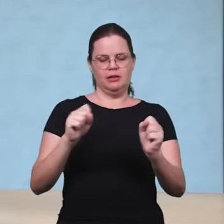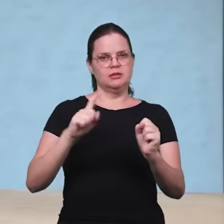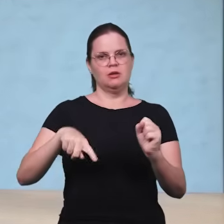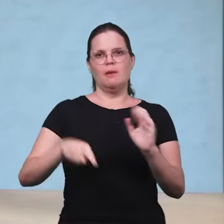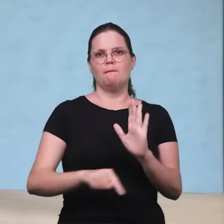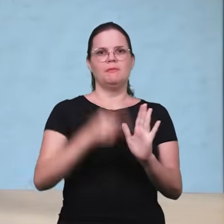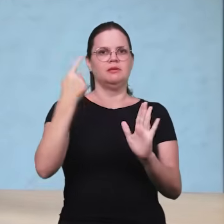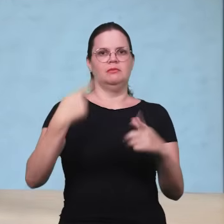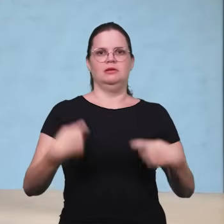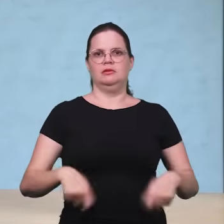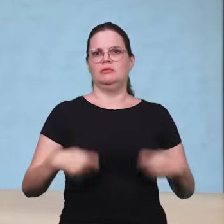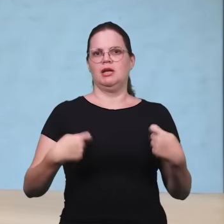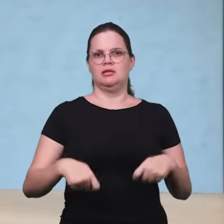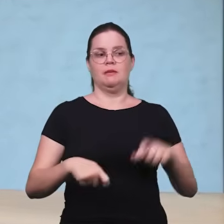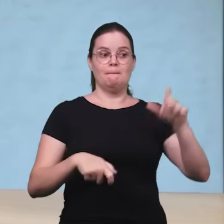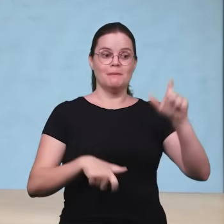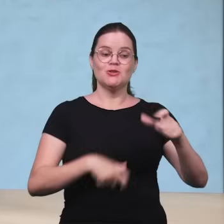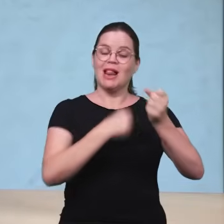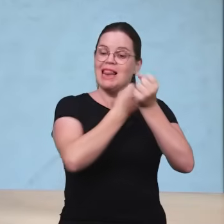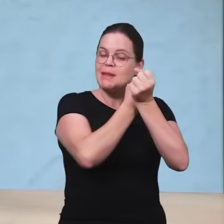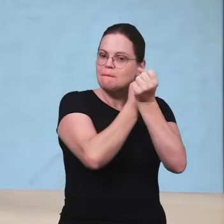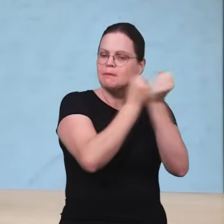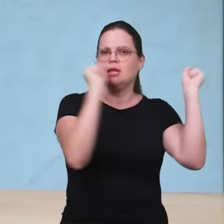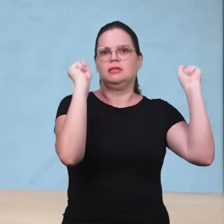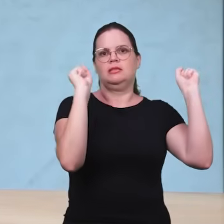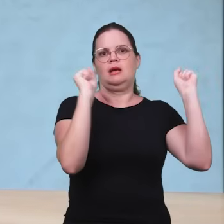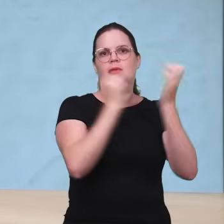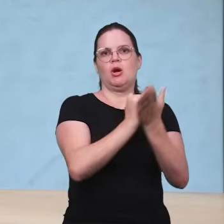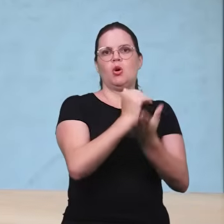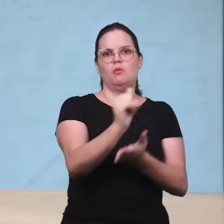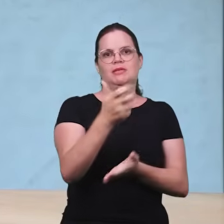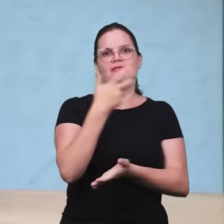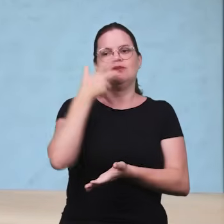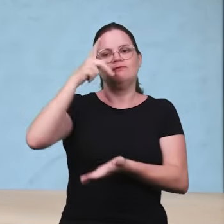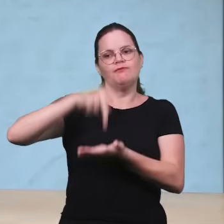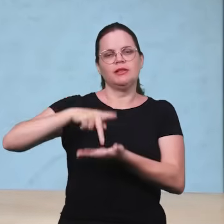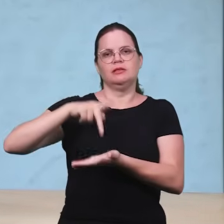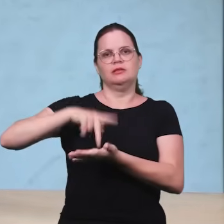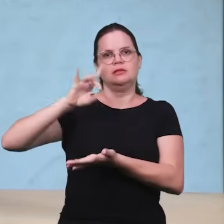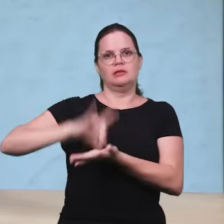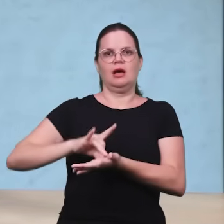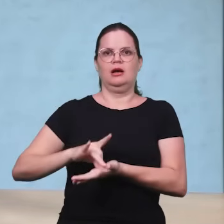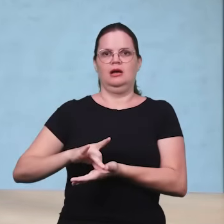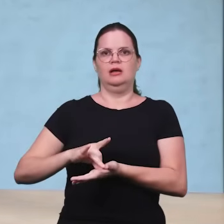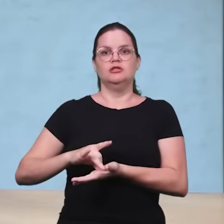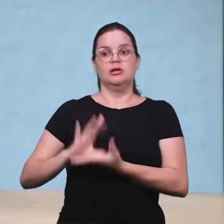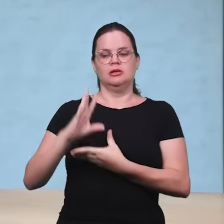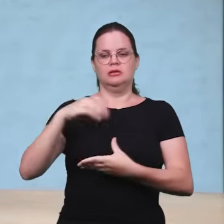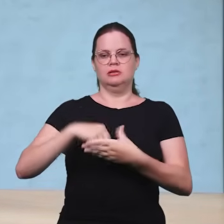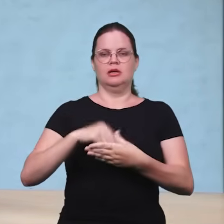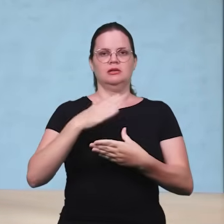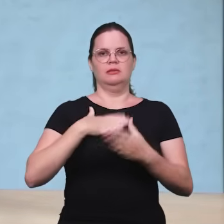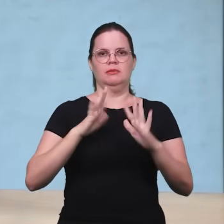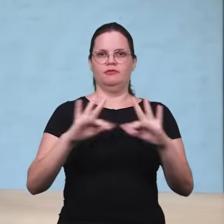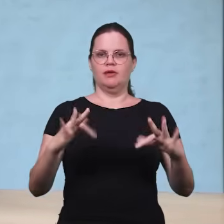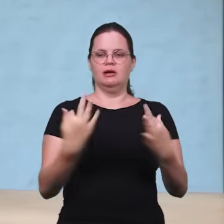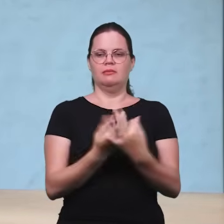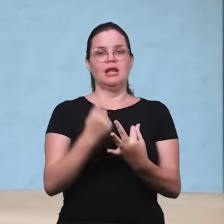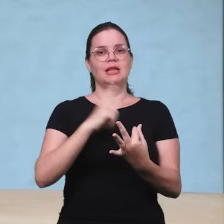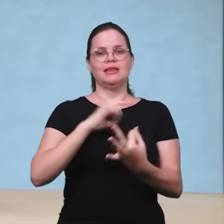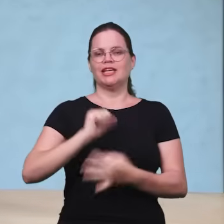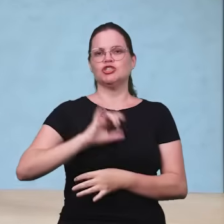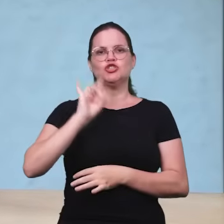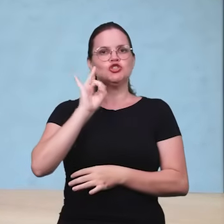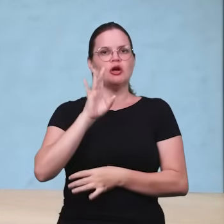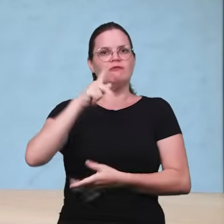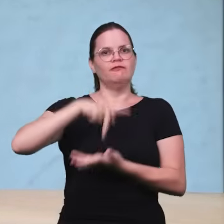de restauração para que a verdade se estabeleça, né? Para que ela domine o nosso lar, domine a nossa vida,